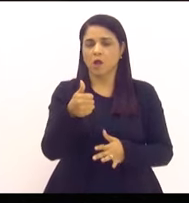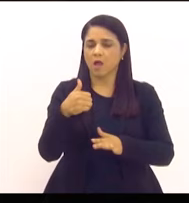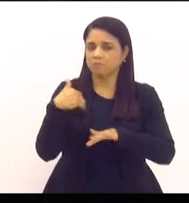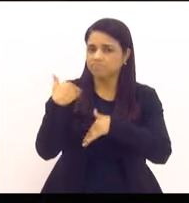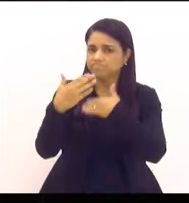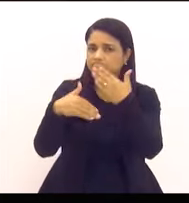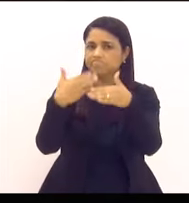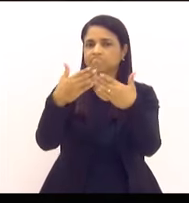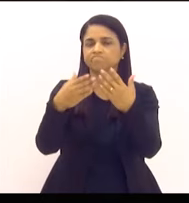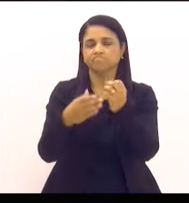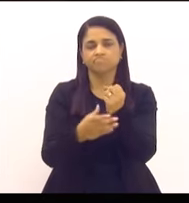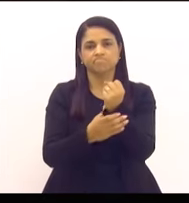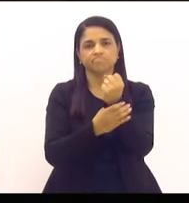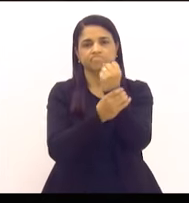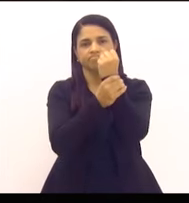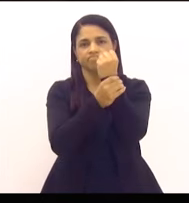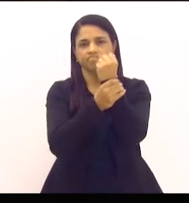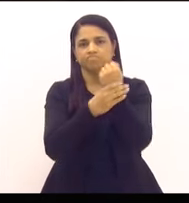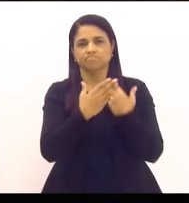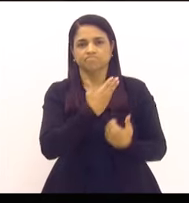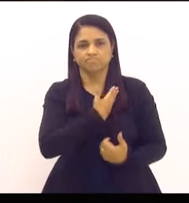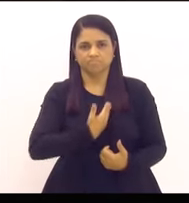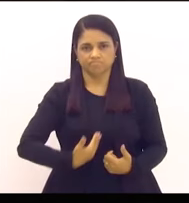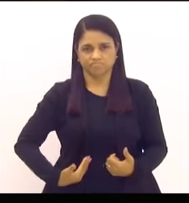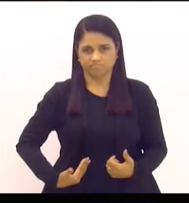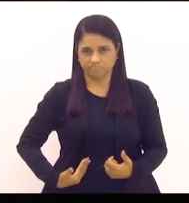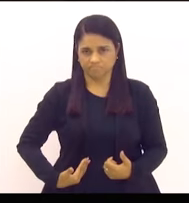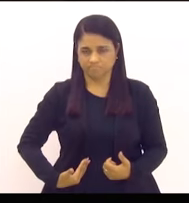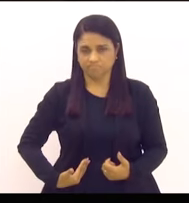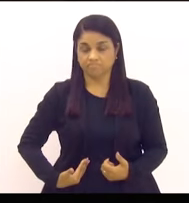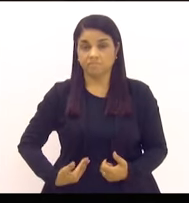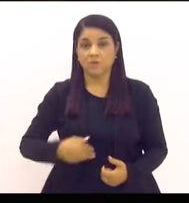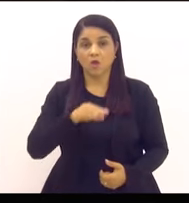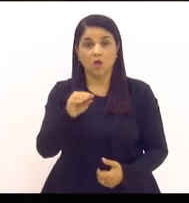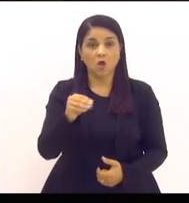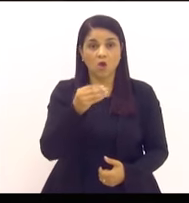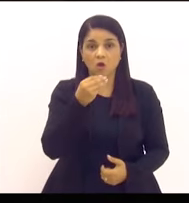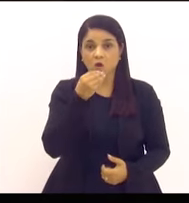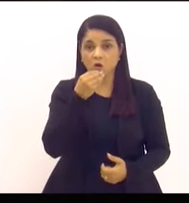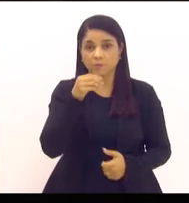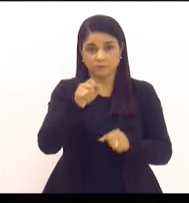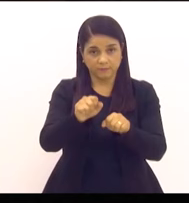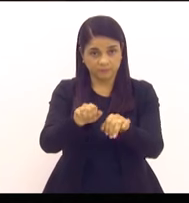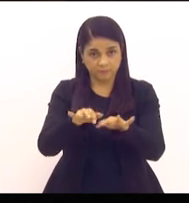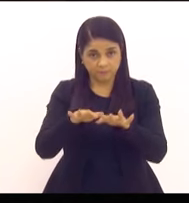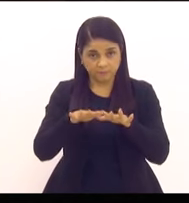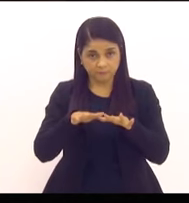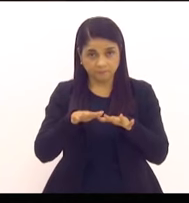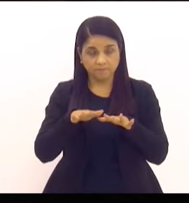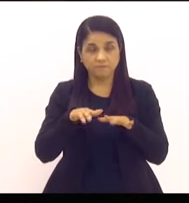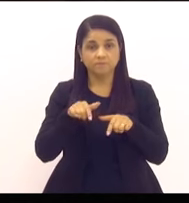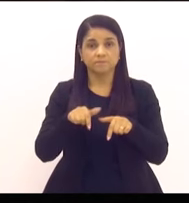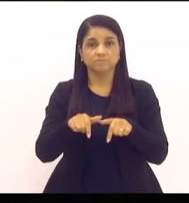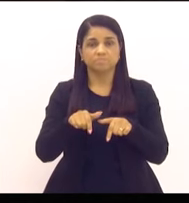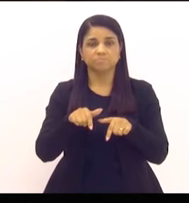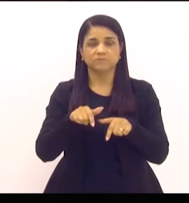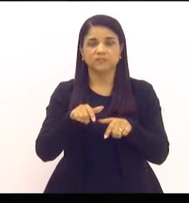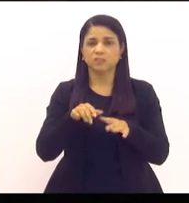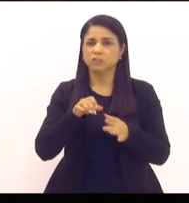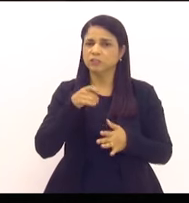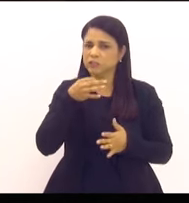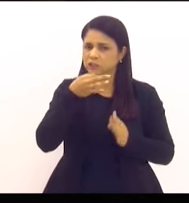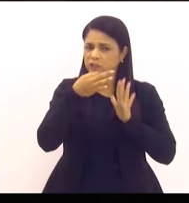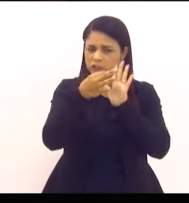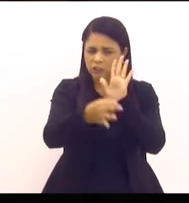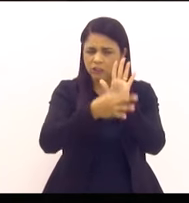avanço da segurança pública. Na oportunidade que essa casa fez duras